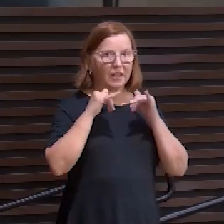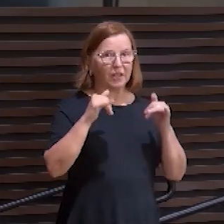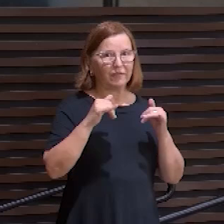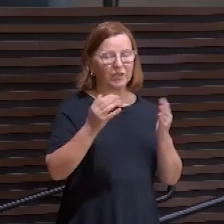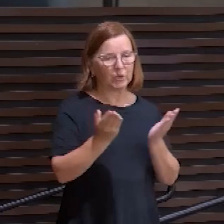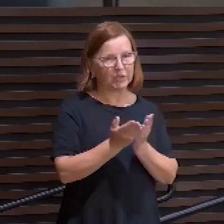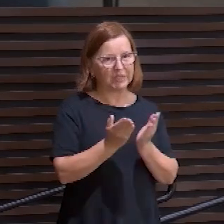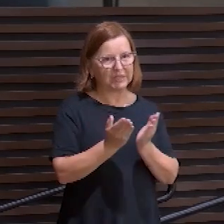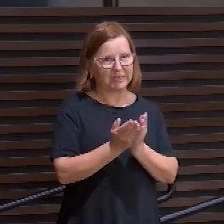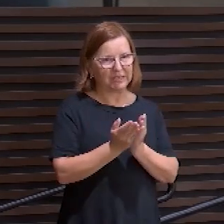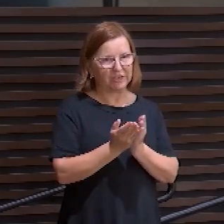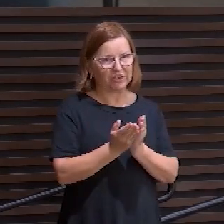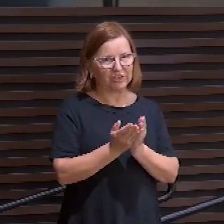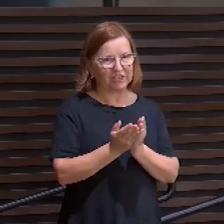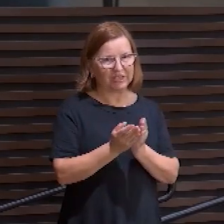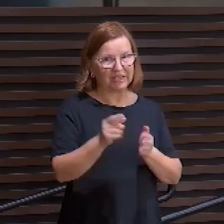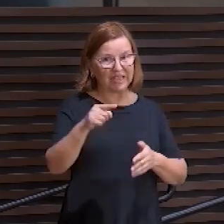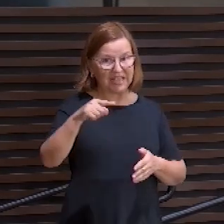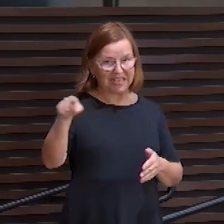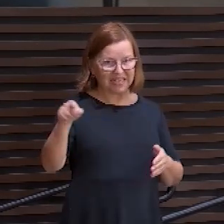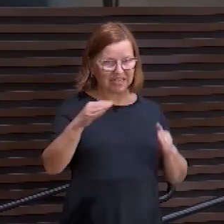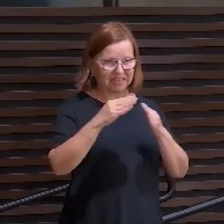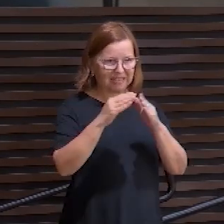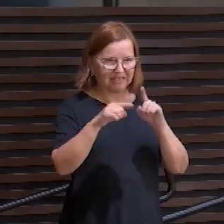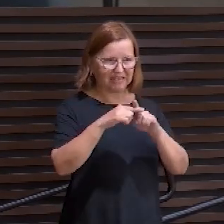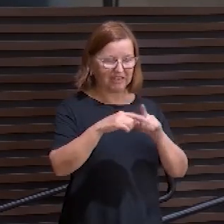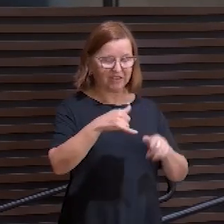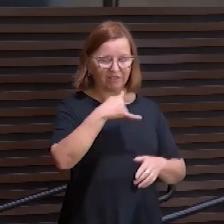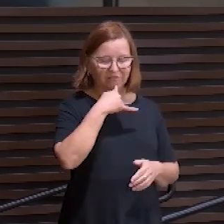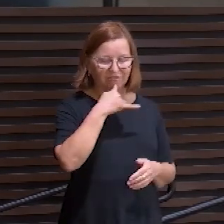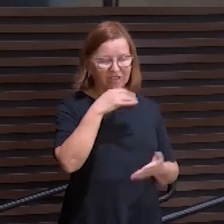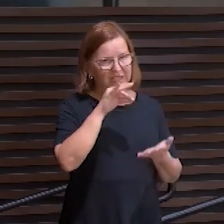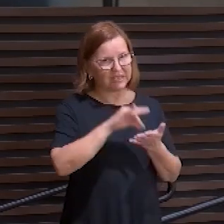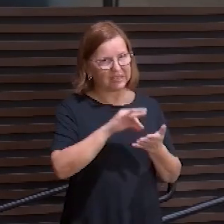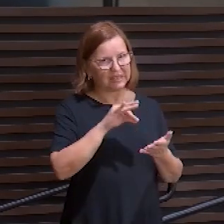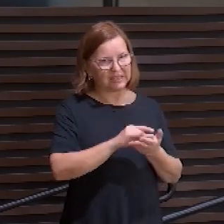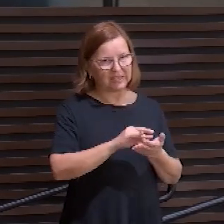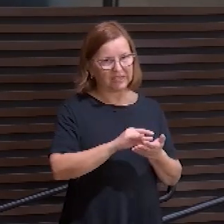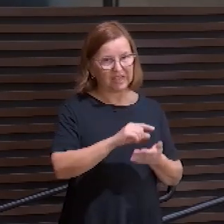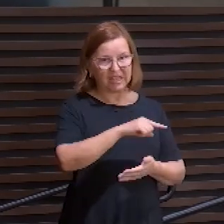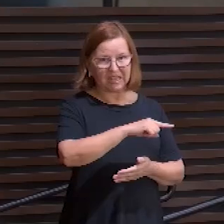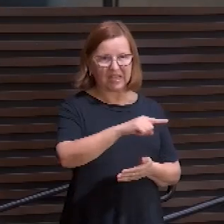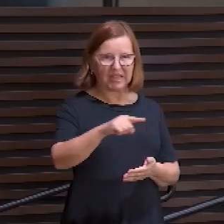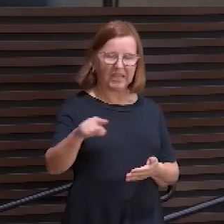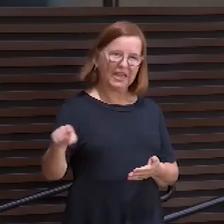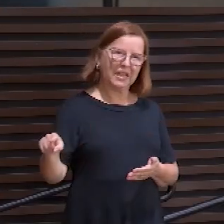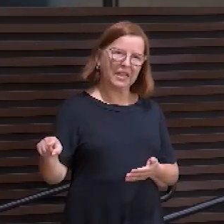a triste realidade de que eles estavam